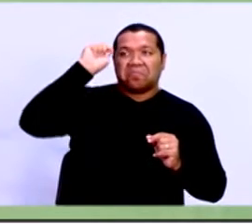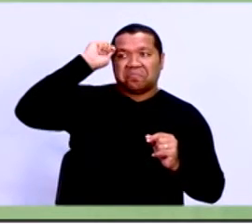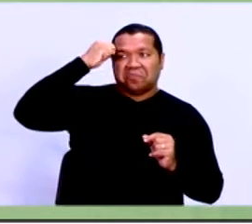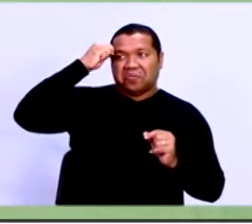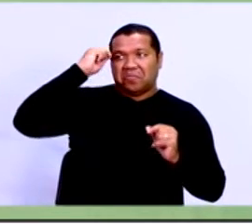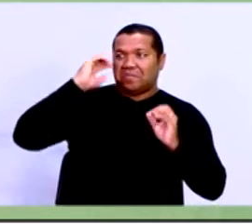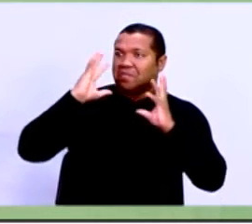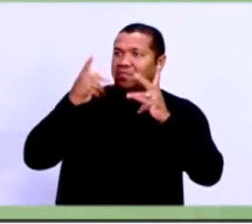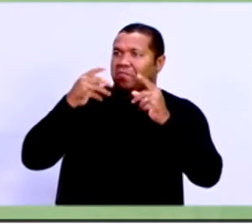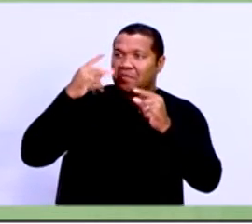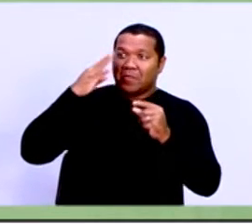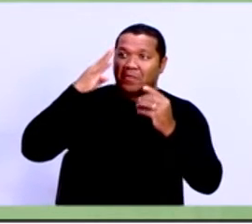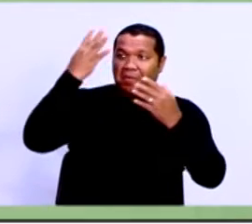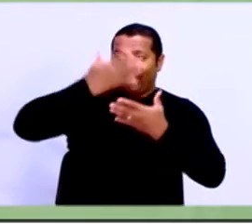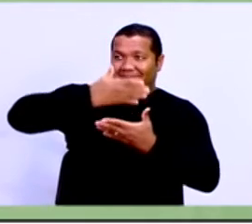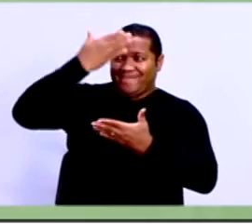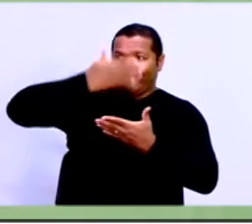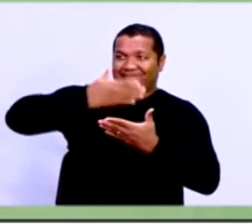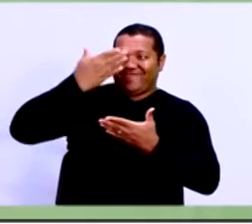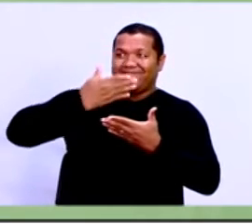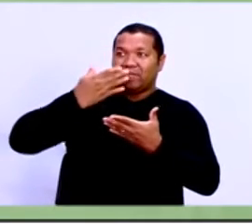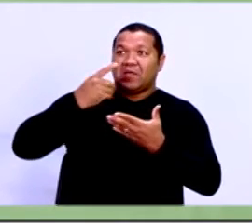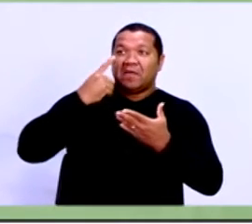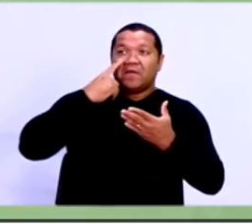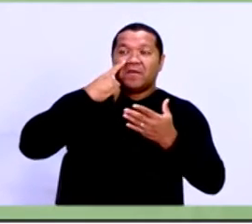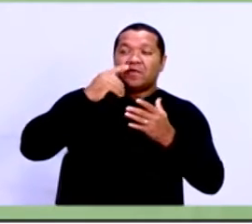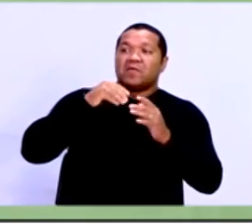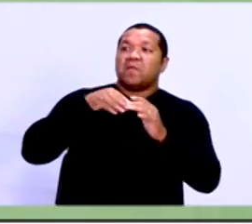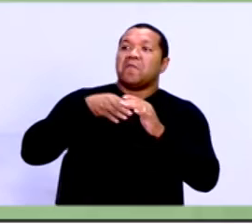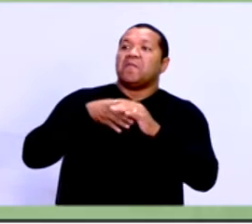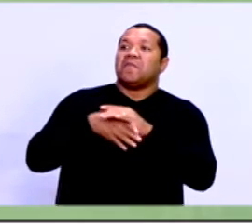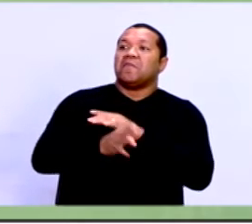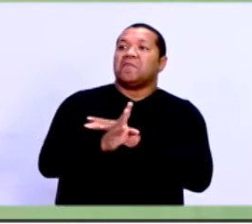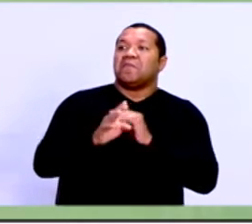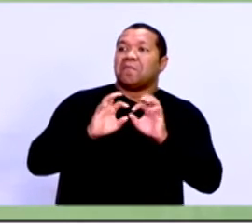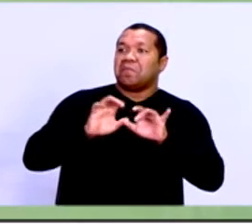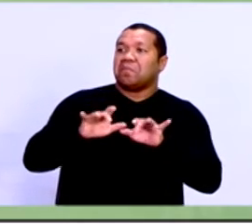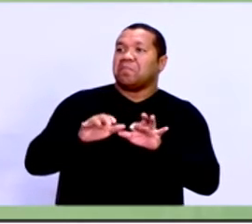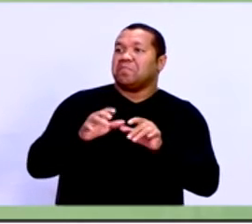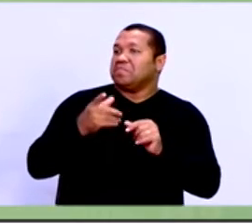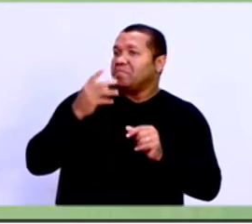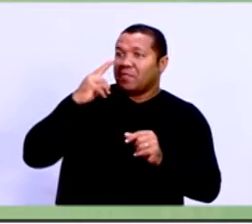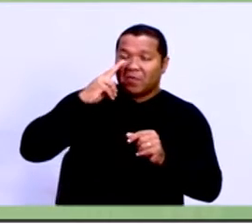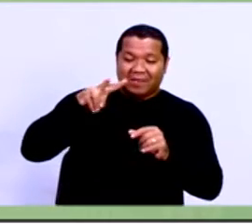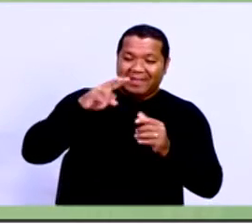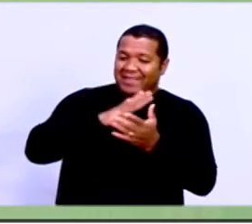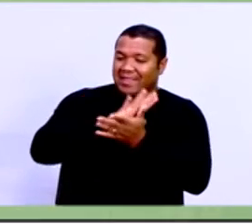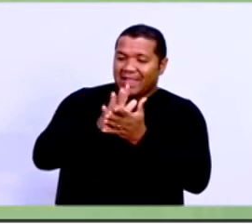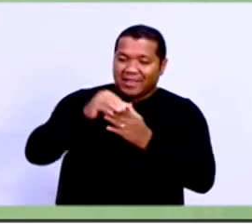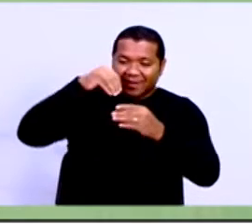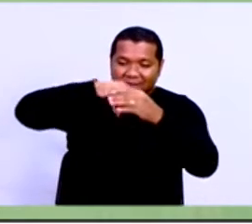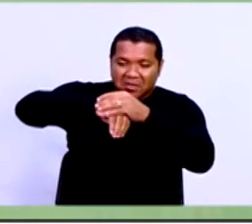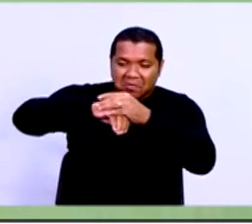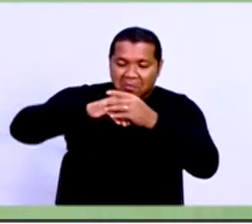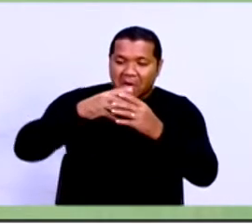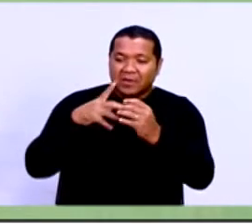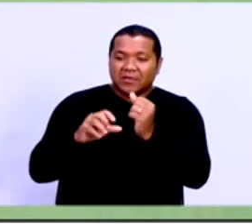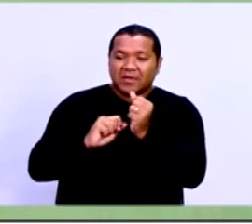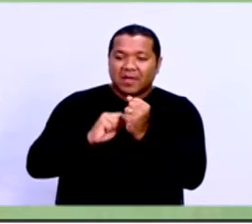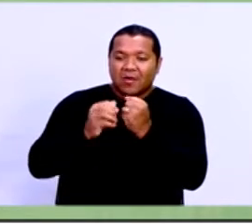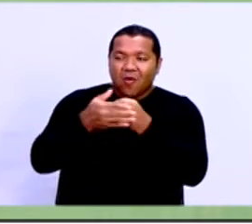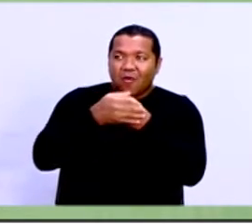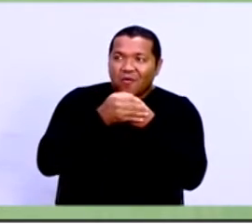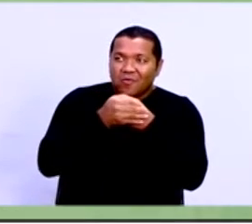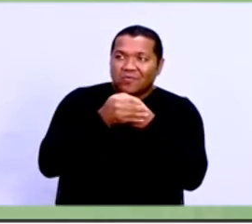dados de entrada são fornecidos mas a gente não vê nada o que ele está fazendo lá dentro e ele mostra só